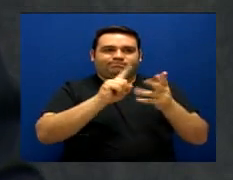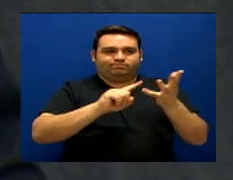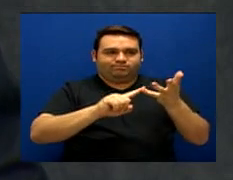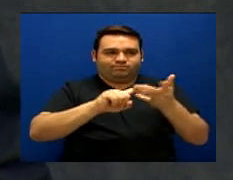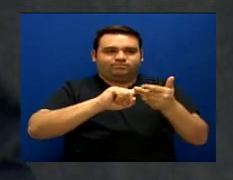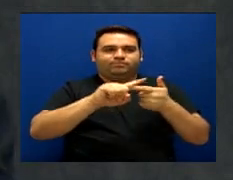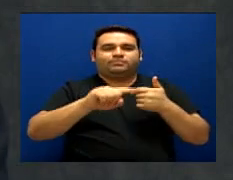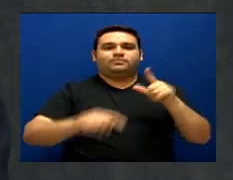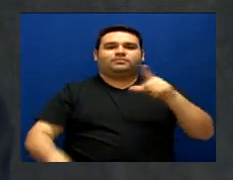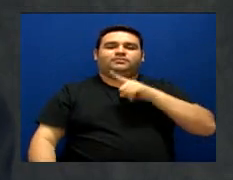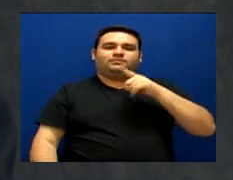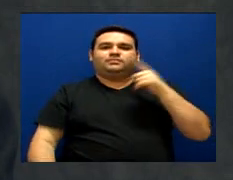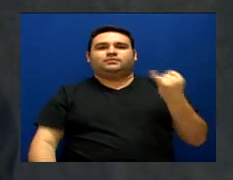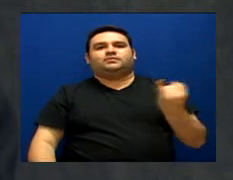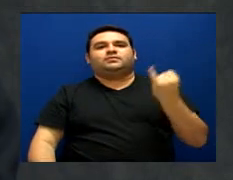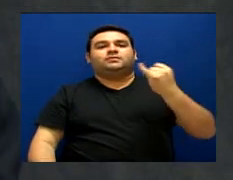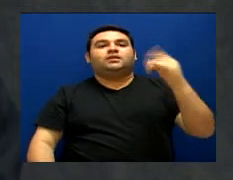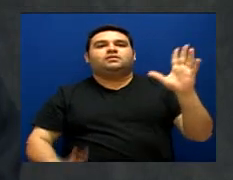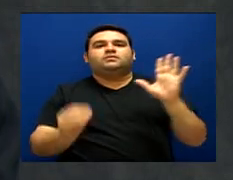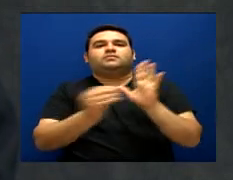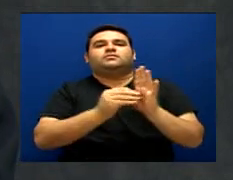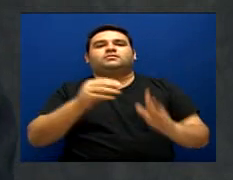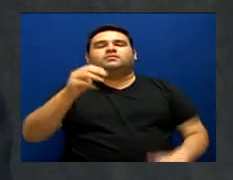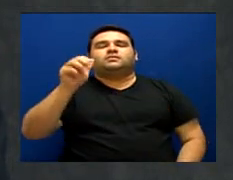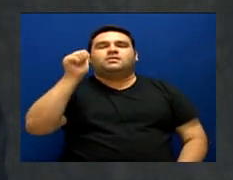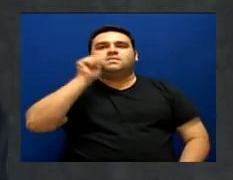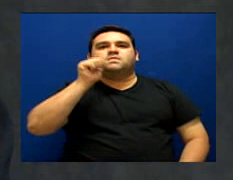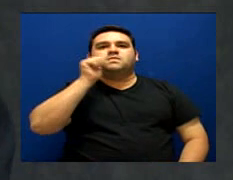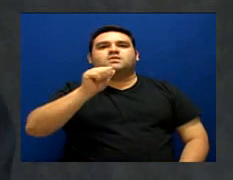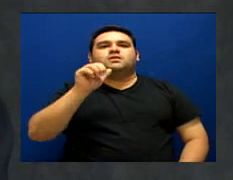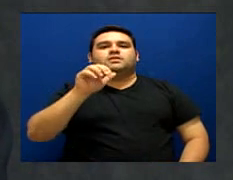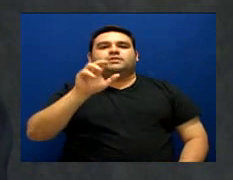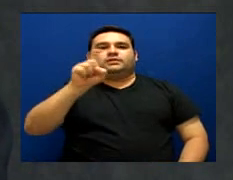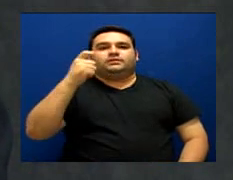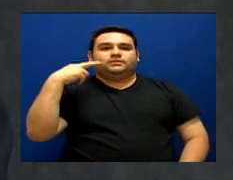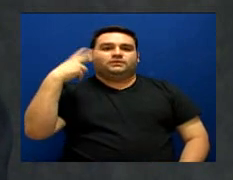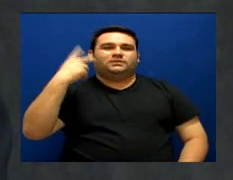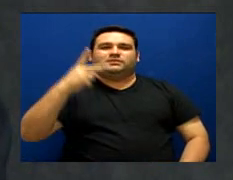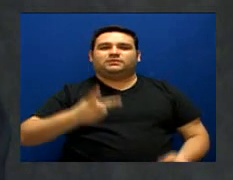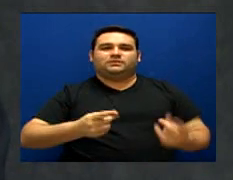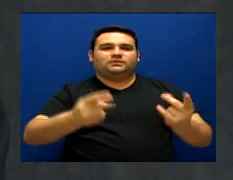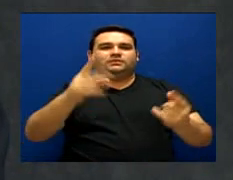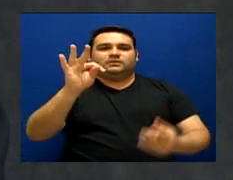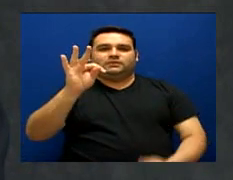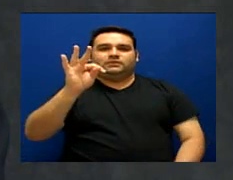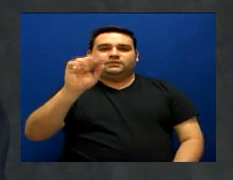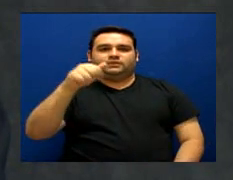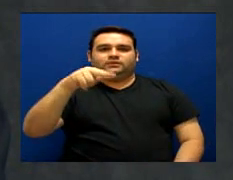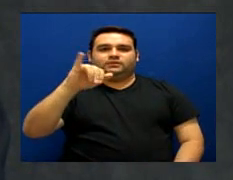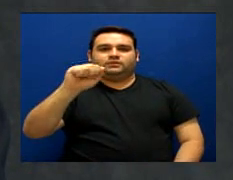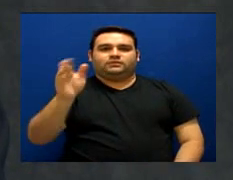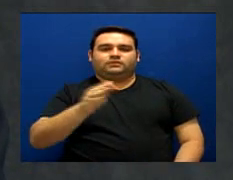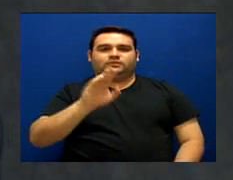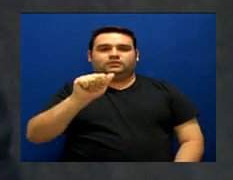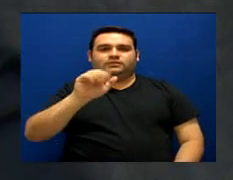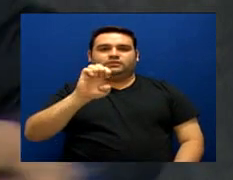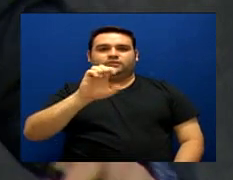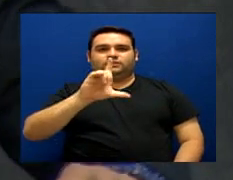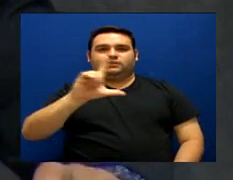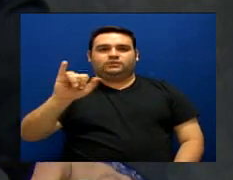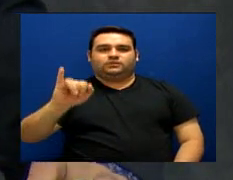né? Importante. Também já está escrita a ex-vereadora e sempre vereadora, Tânia Ibacelli, com a palavra.